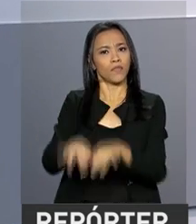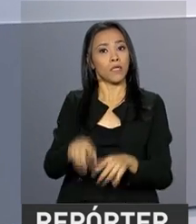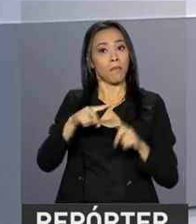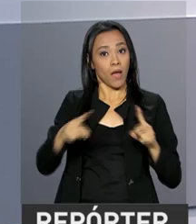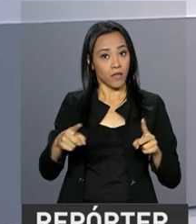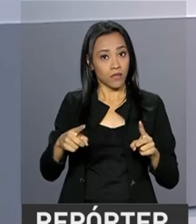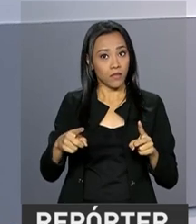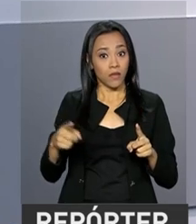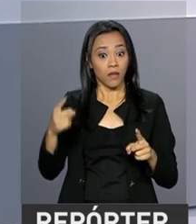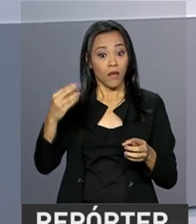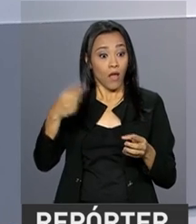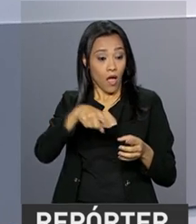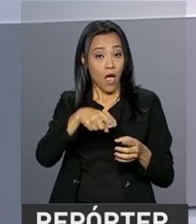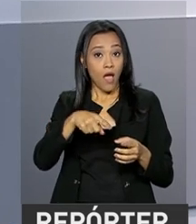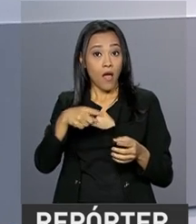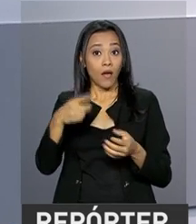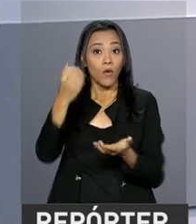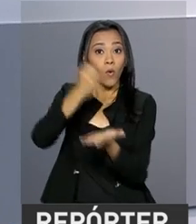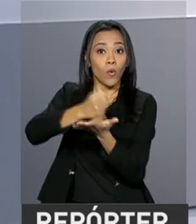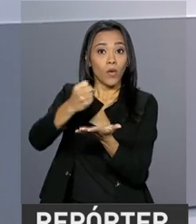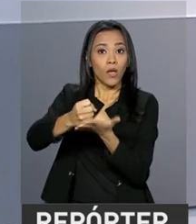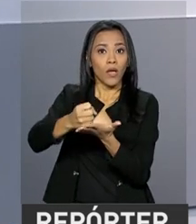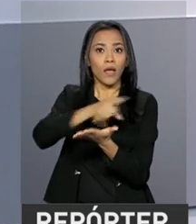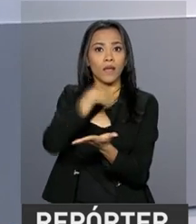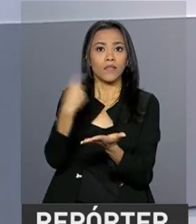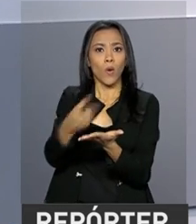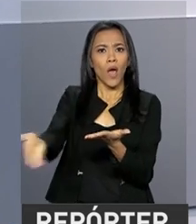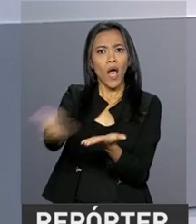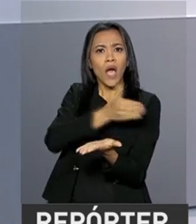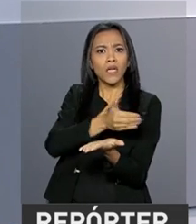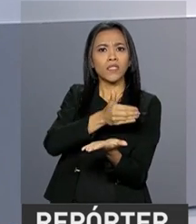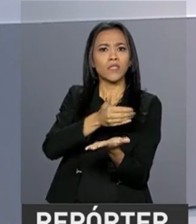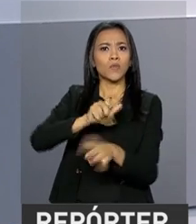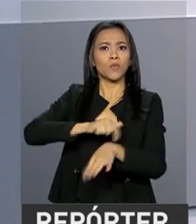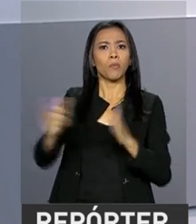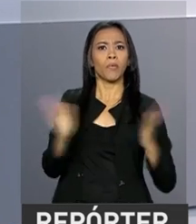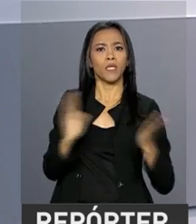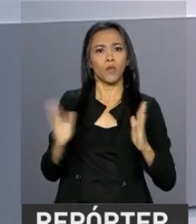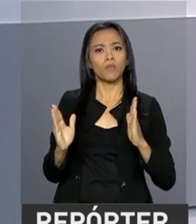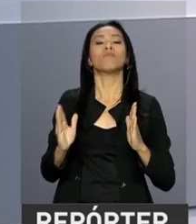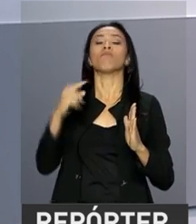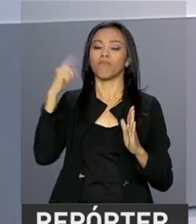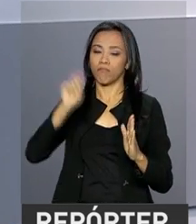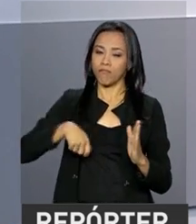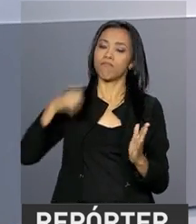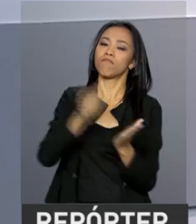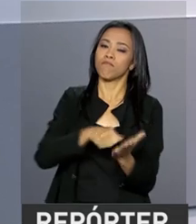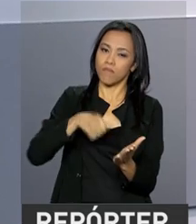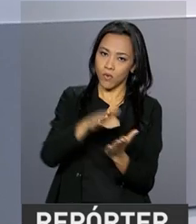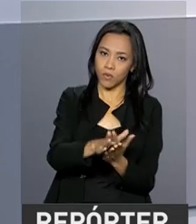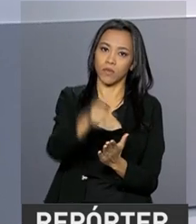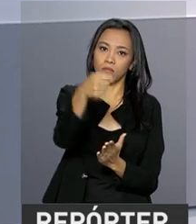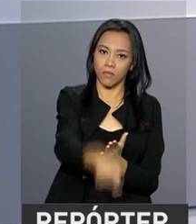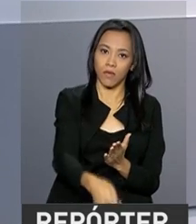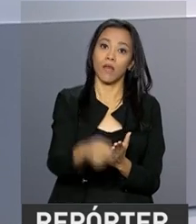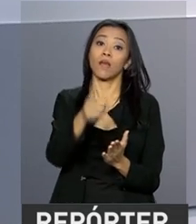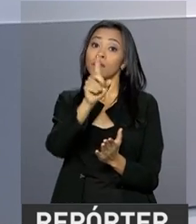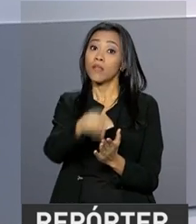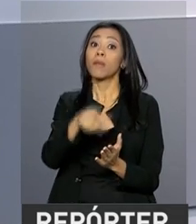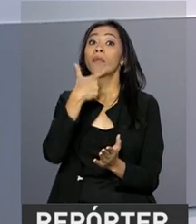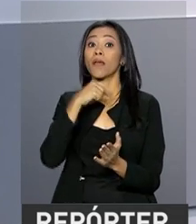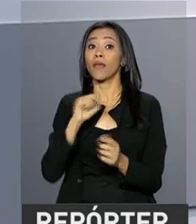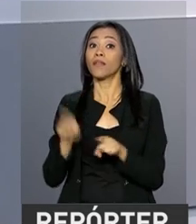cobrar multa para clientes que realizaram o cancelamento antes do prazo previsto esse cancelamento vai ser imediato inclusive pros